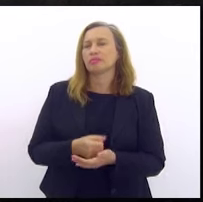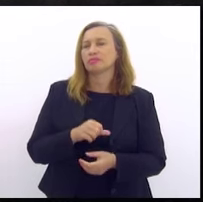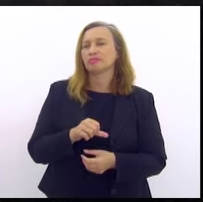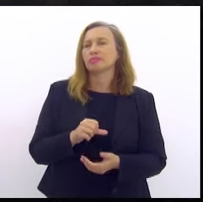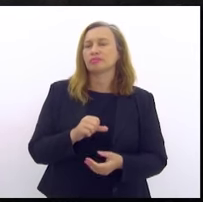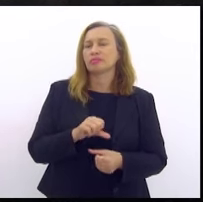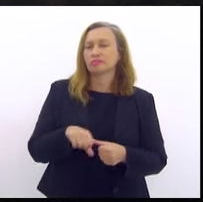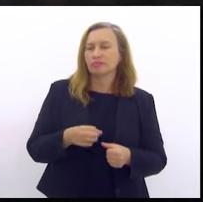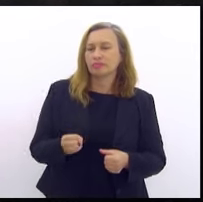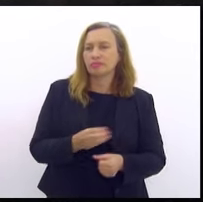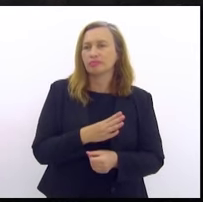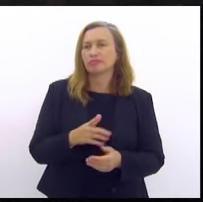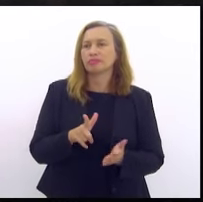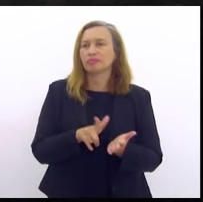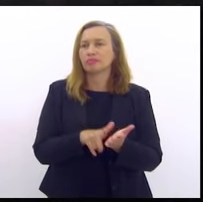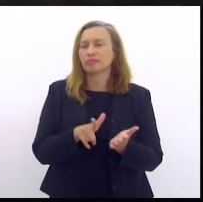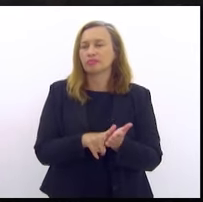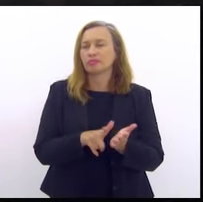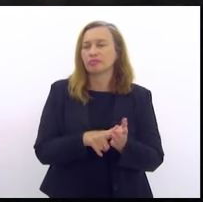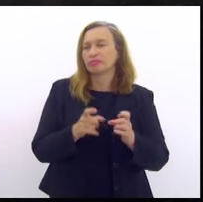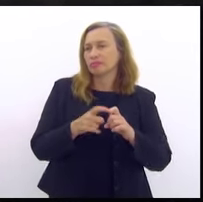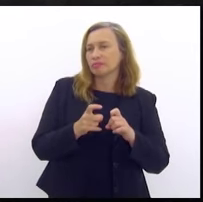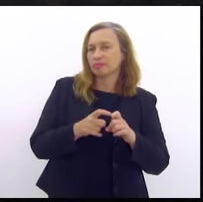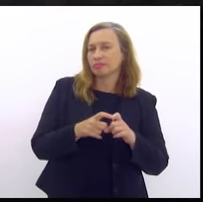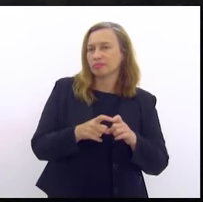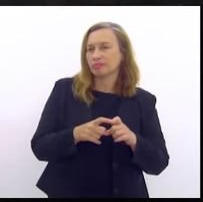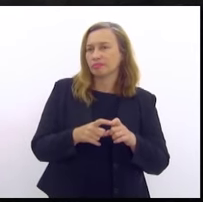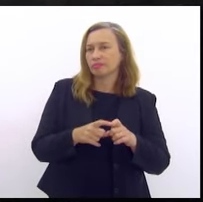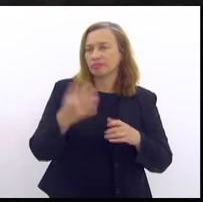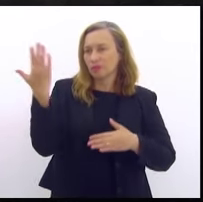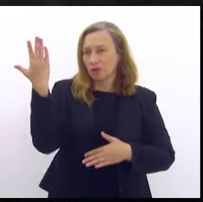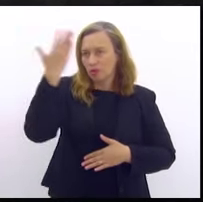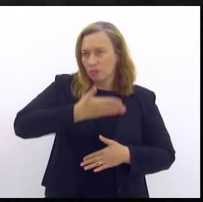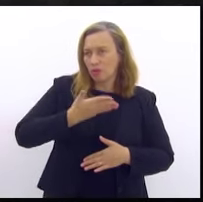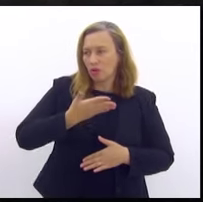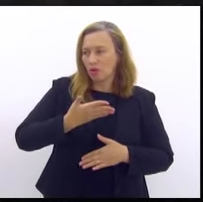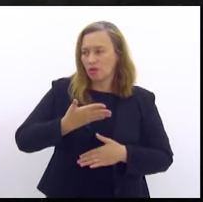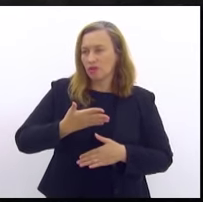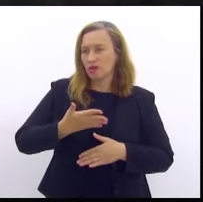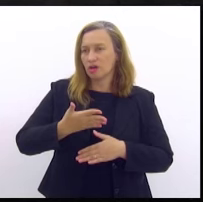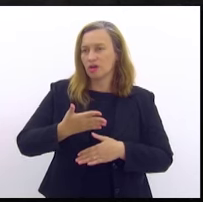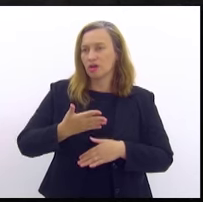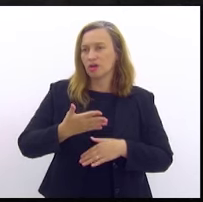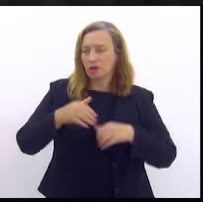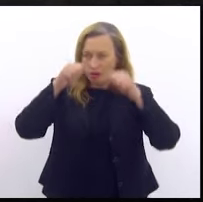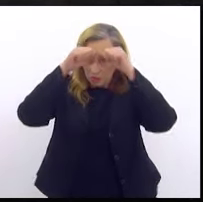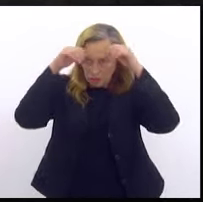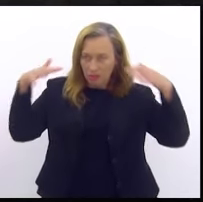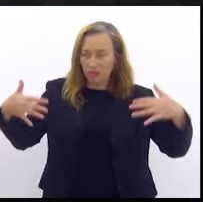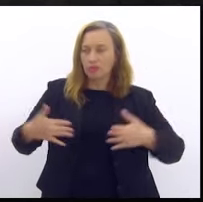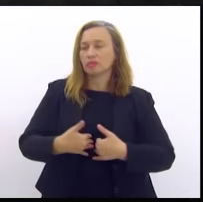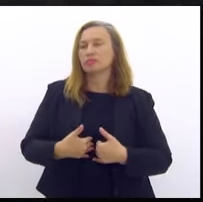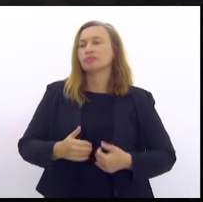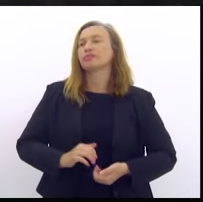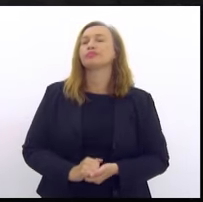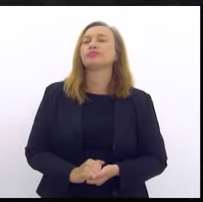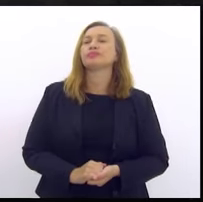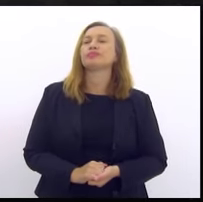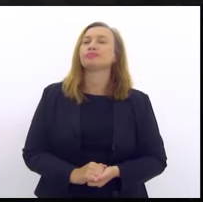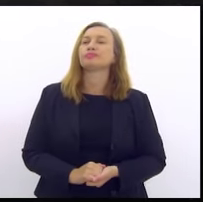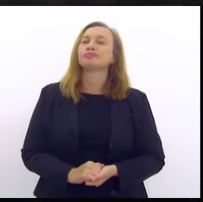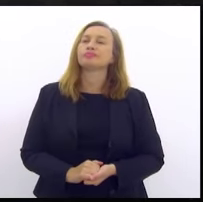laudo médico, que atesta as deficiências físicas, mentais ou intelectuais de caráter irreversível ou transtorno do espectro